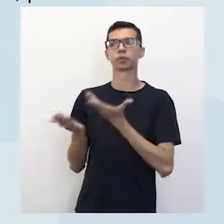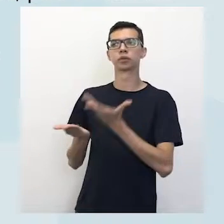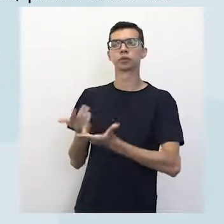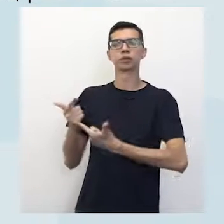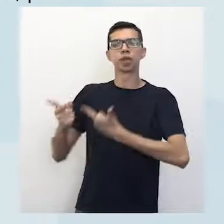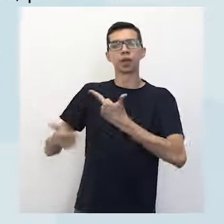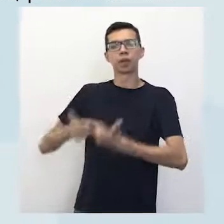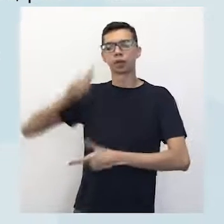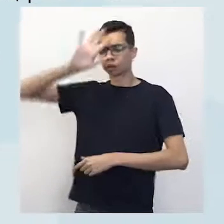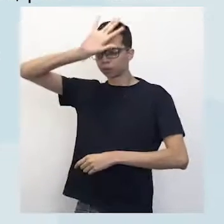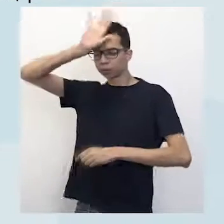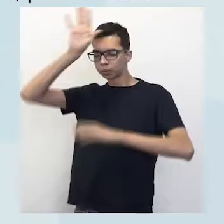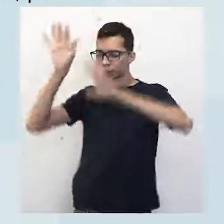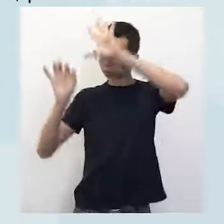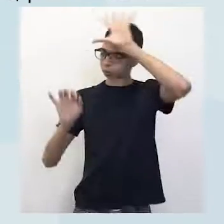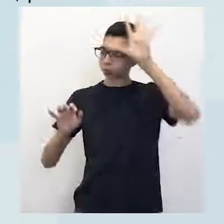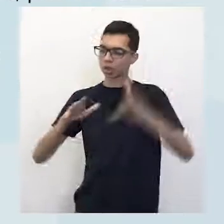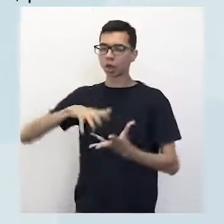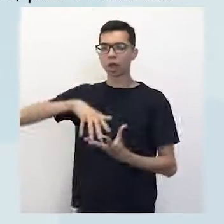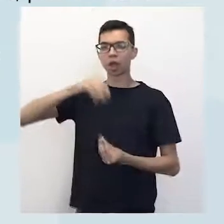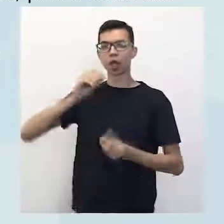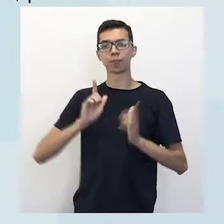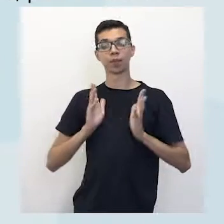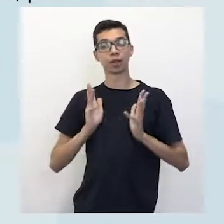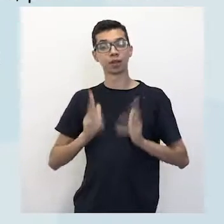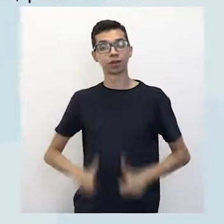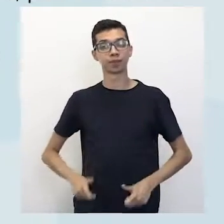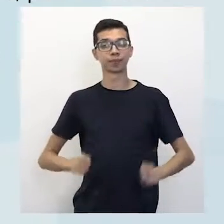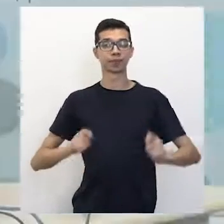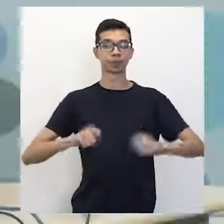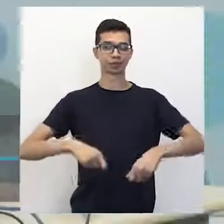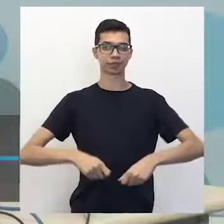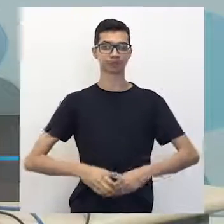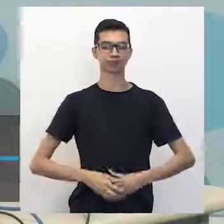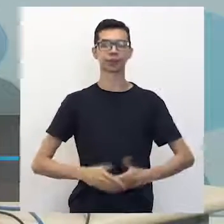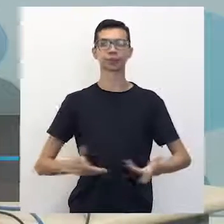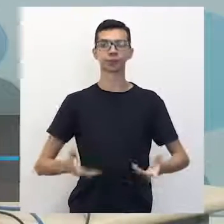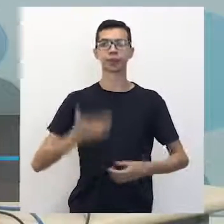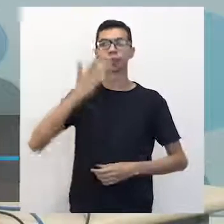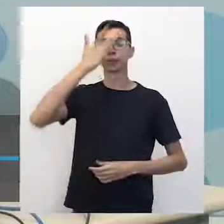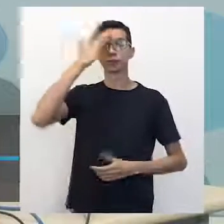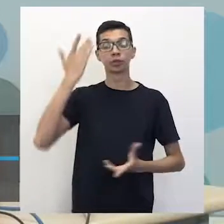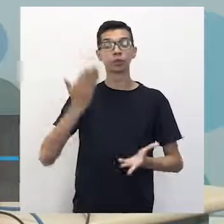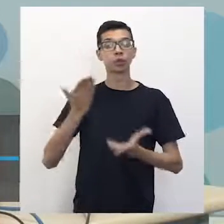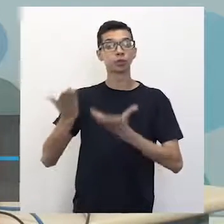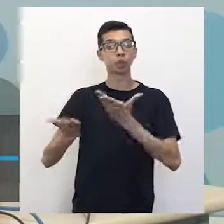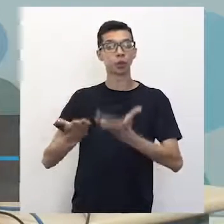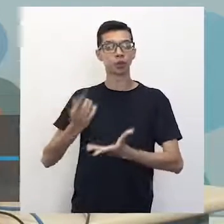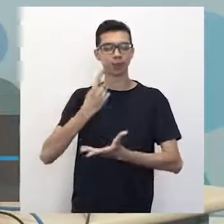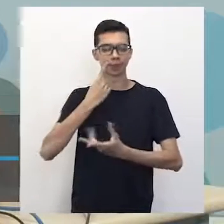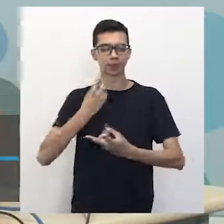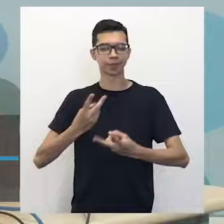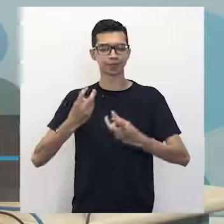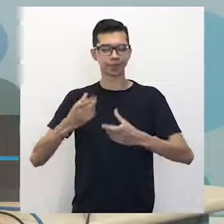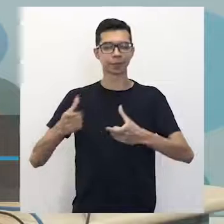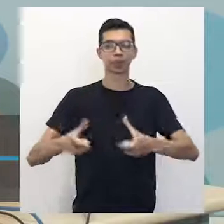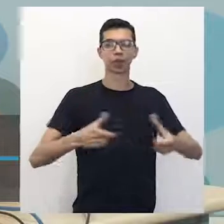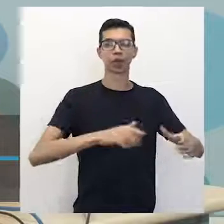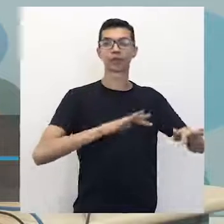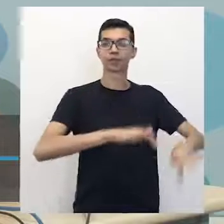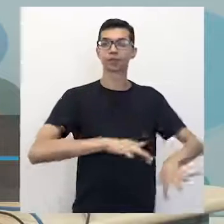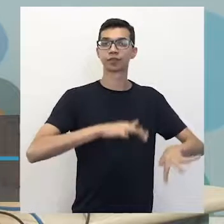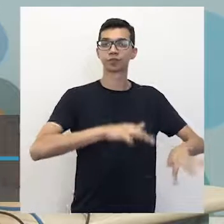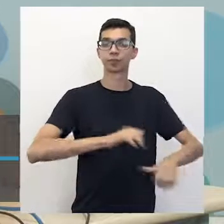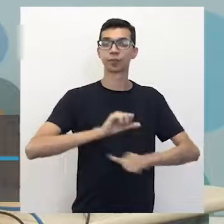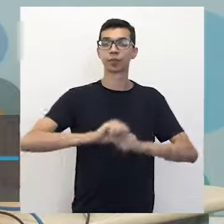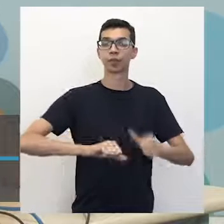purificar a alma de um cristão. E os servos, embora todas as transformações que a gente está vendo na sociedade feudal, esse dogma da Igreja